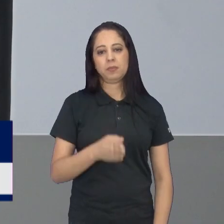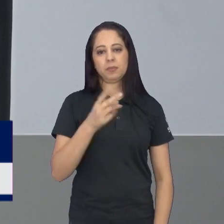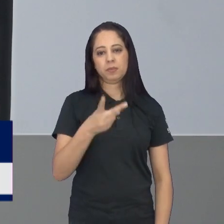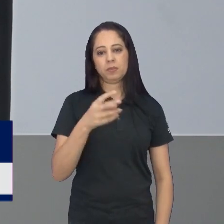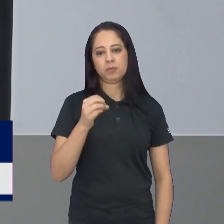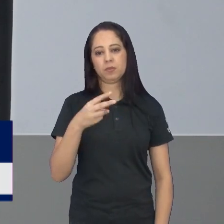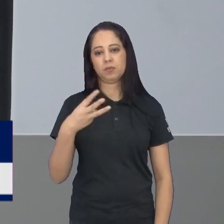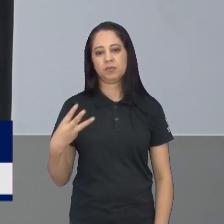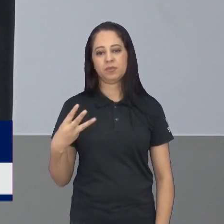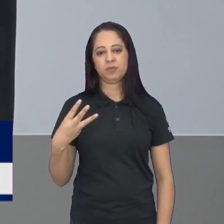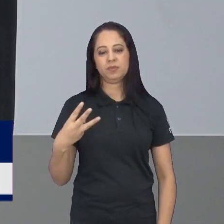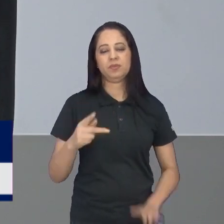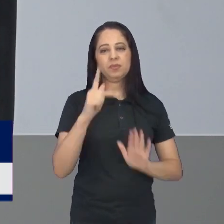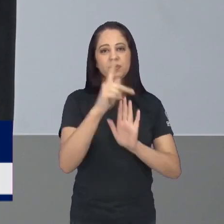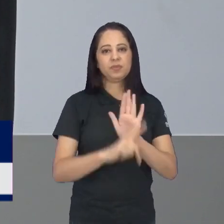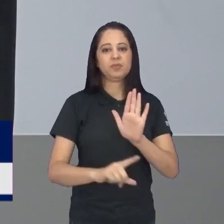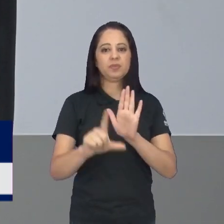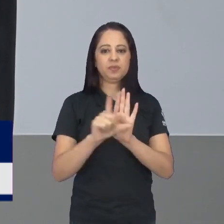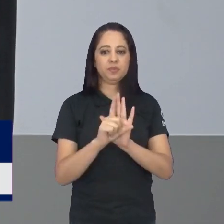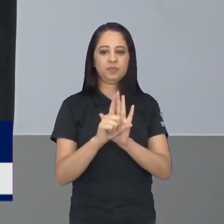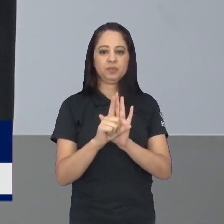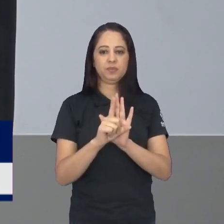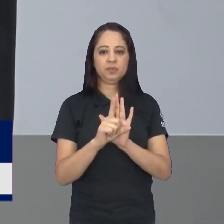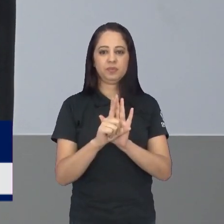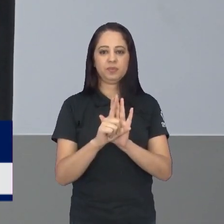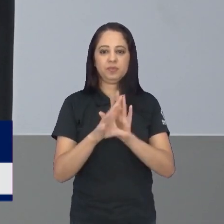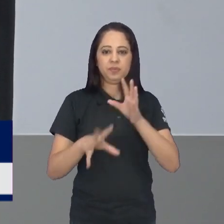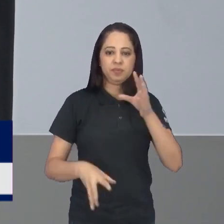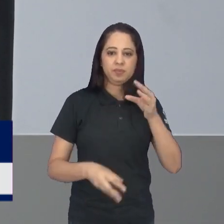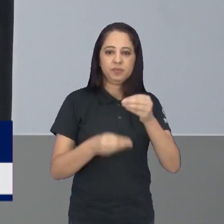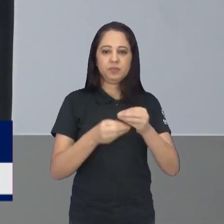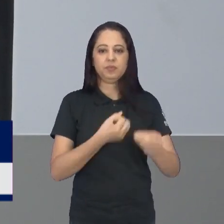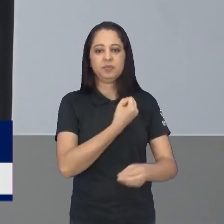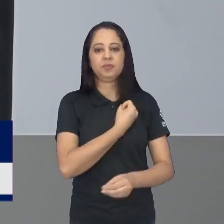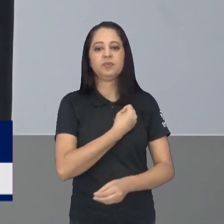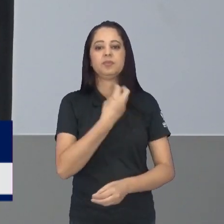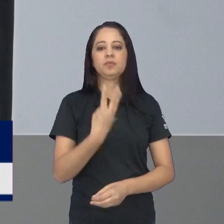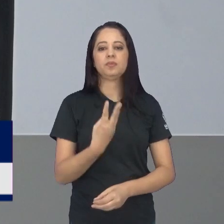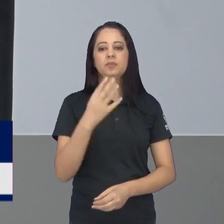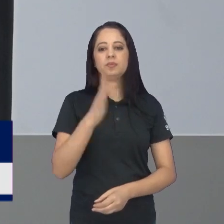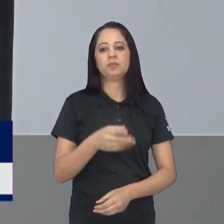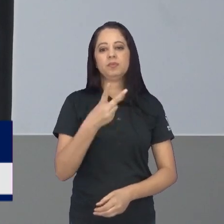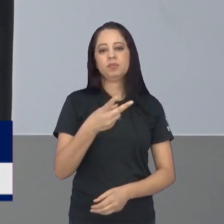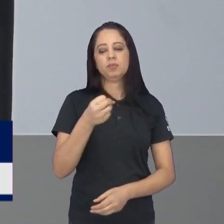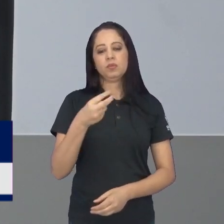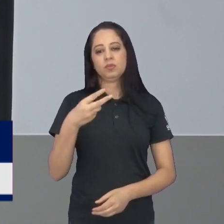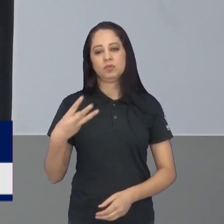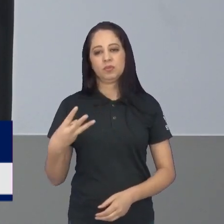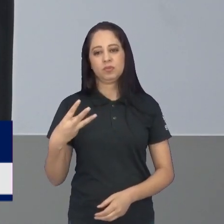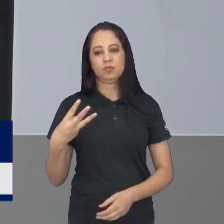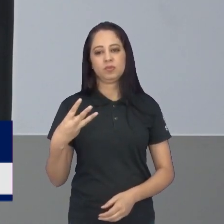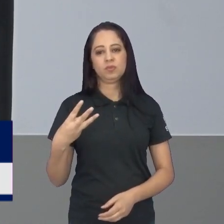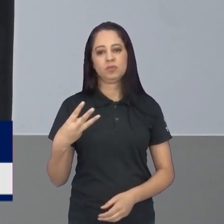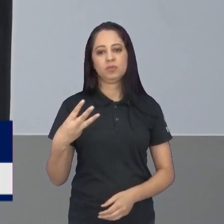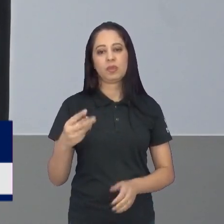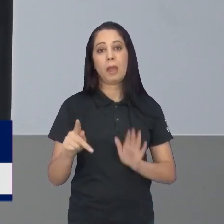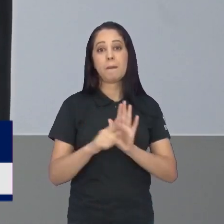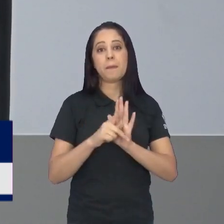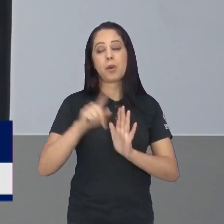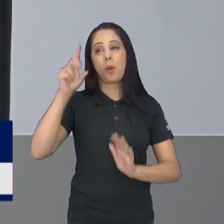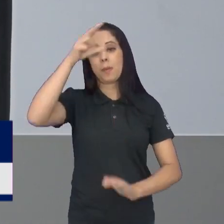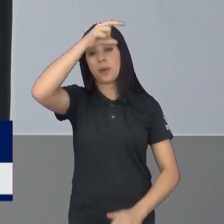3550/2023, projeto de lei complementar número 3/2003, autoria do Poder